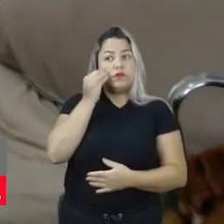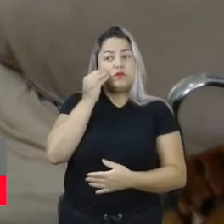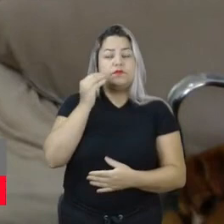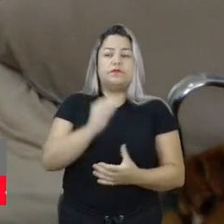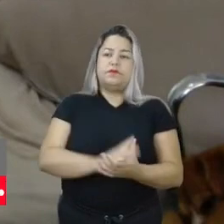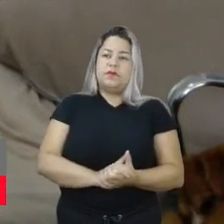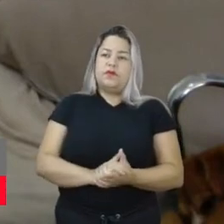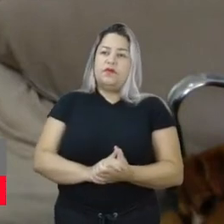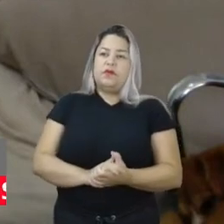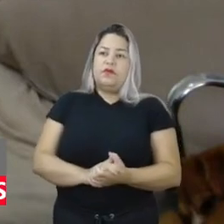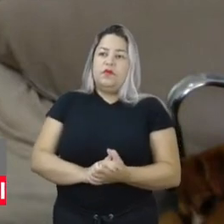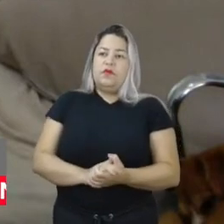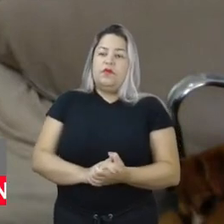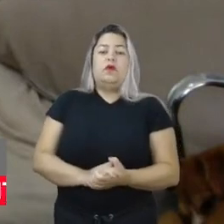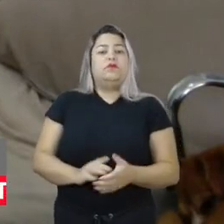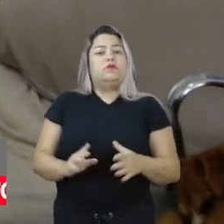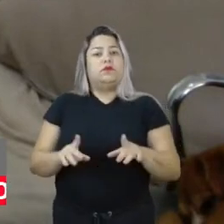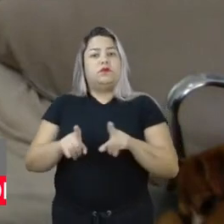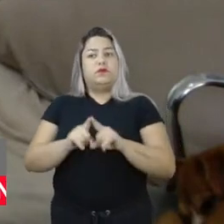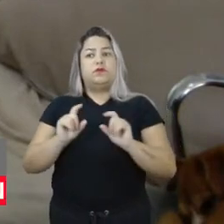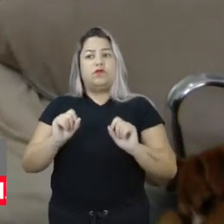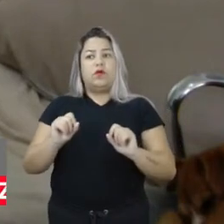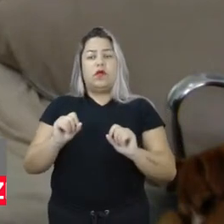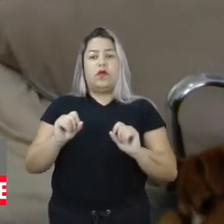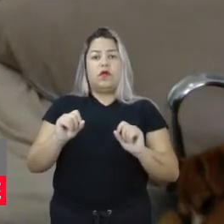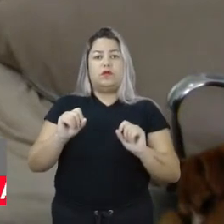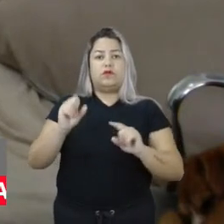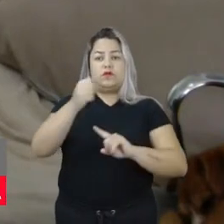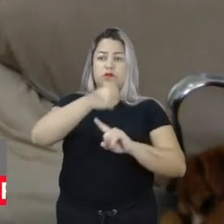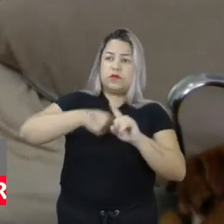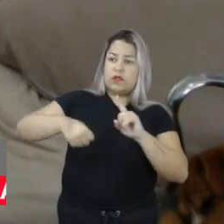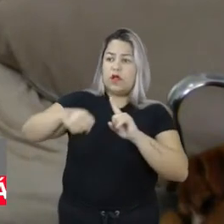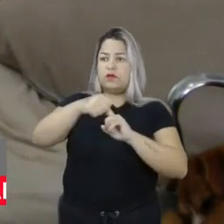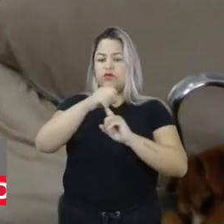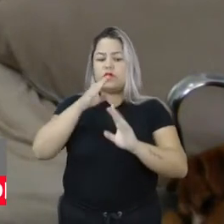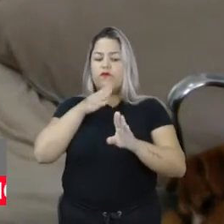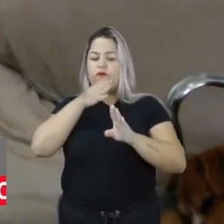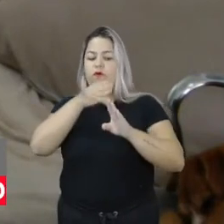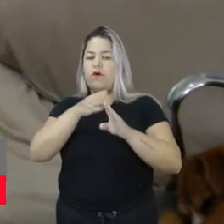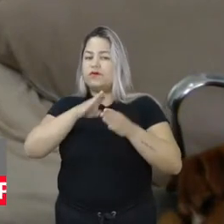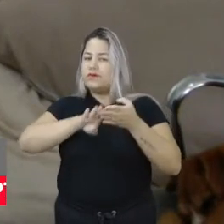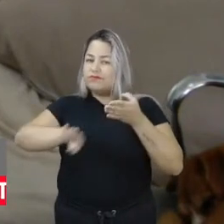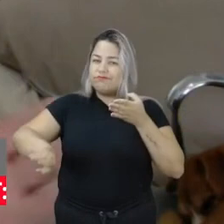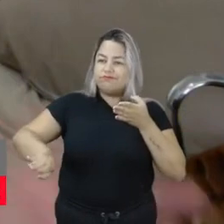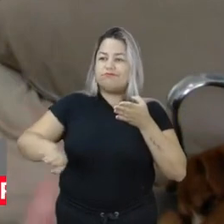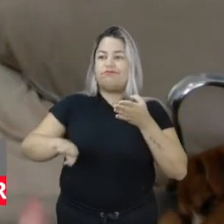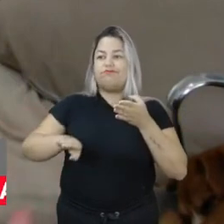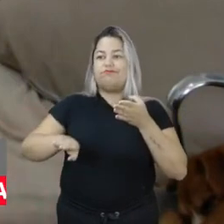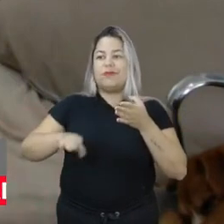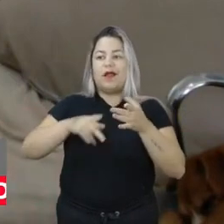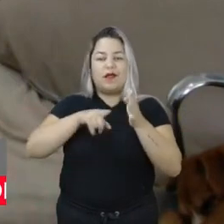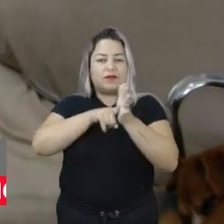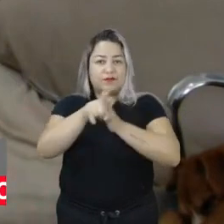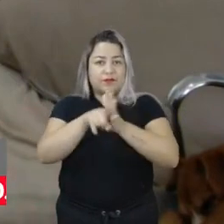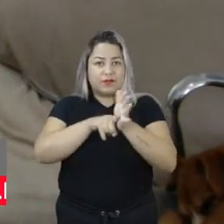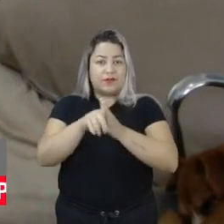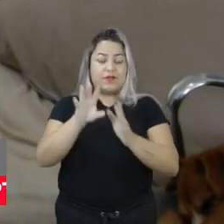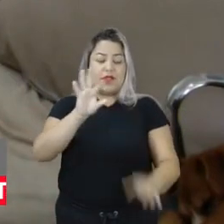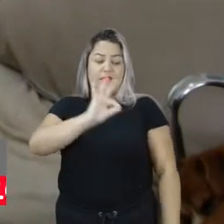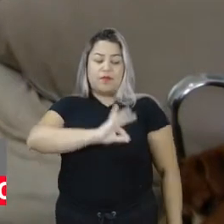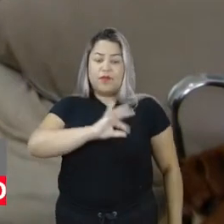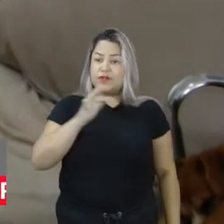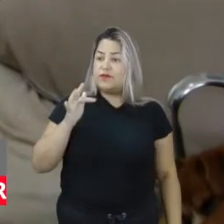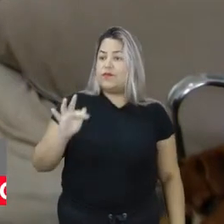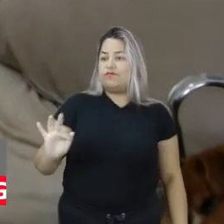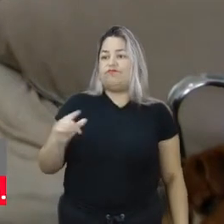de distrair a sociedade enquanto os fatos estão ocorrendo, né? As investigações, por um lado, da Polícia Federal